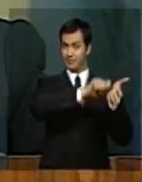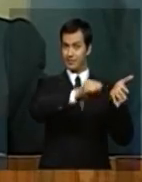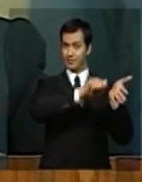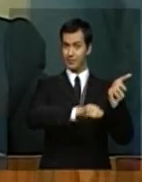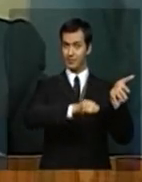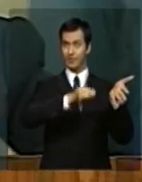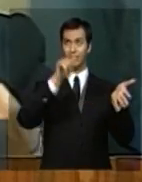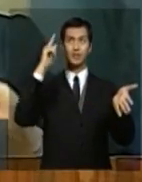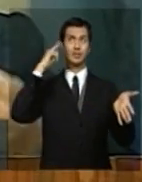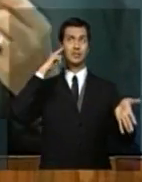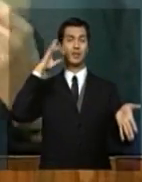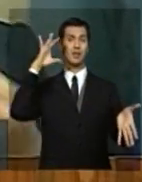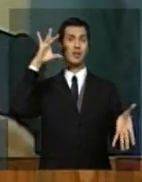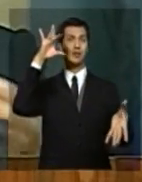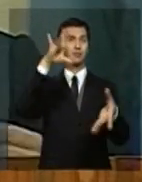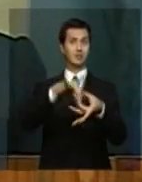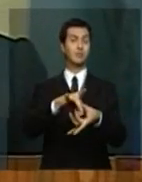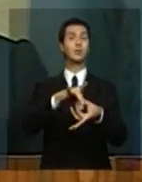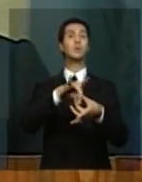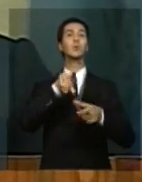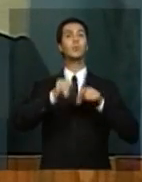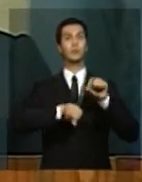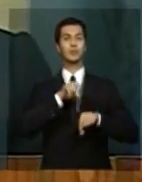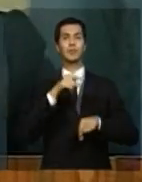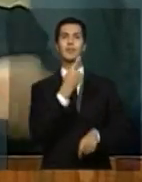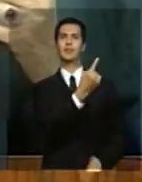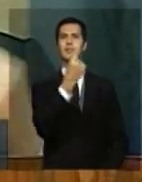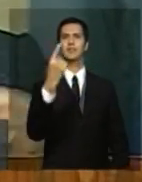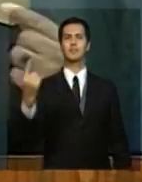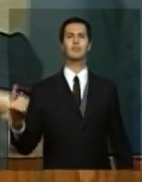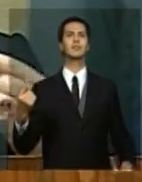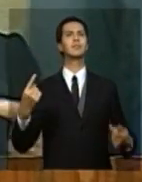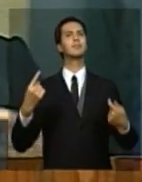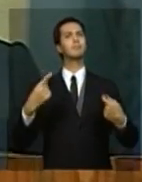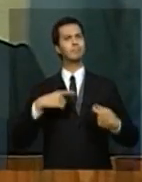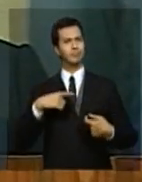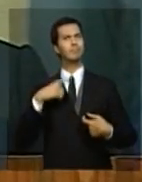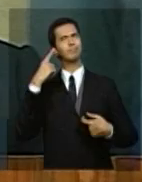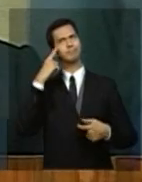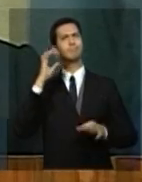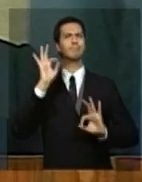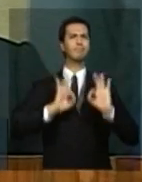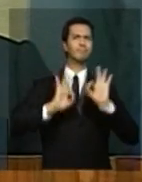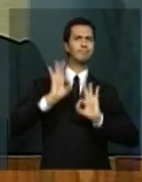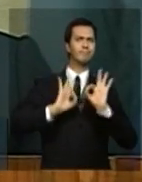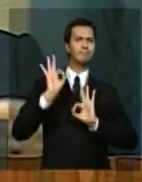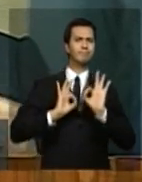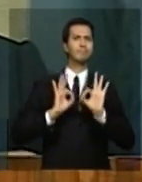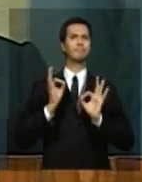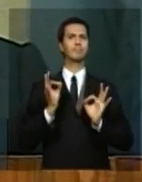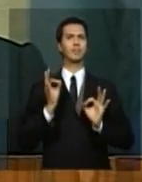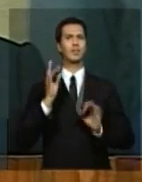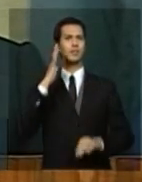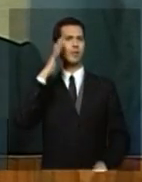escrita exige de cada um um processo de elaboração